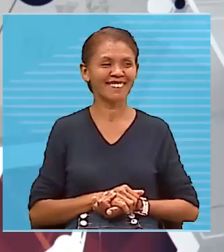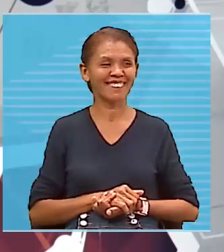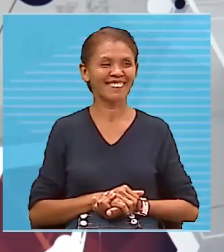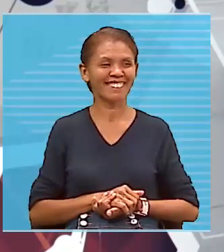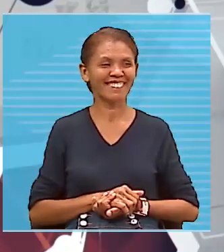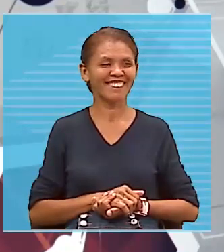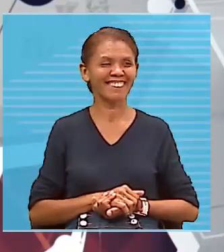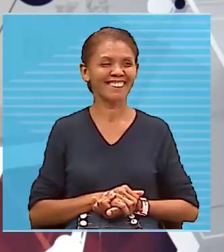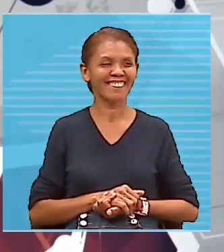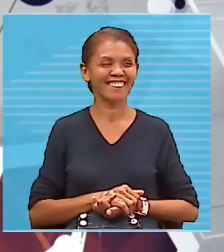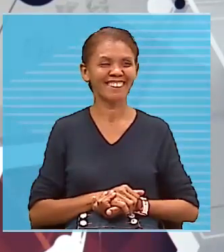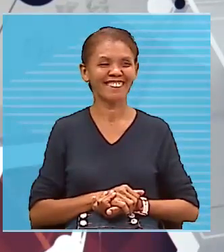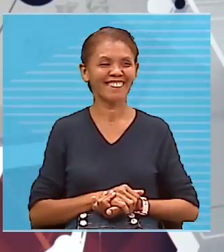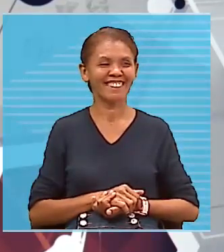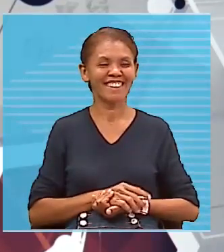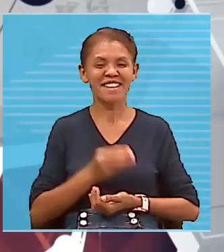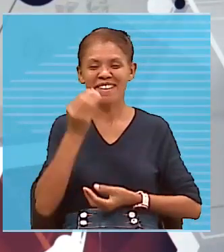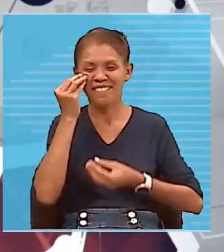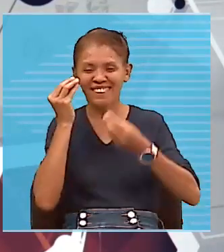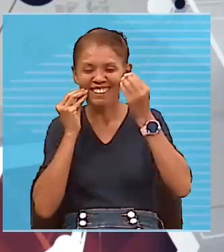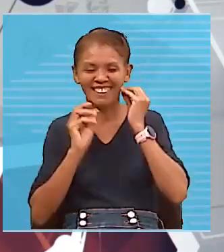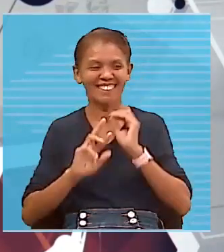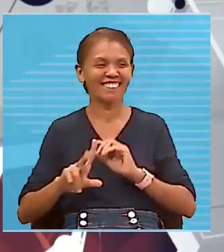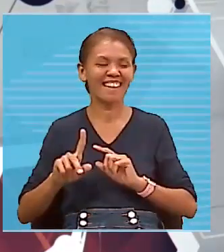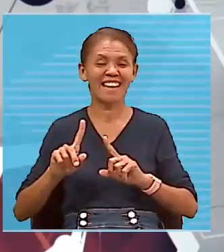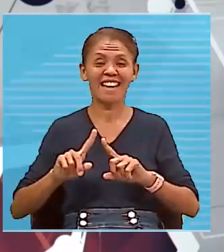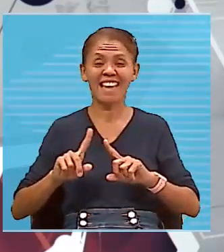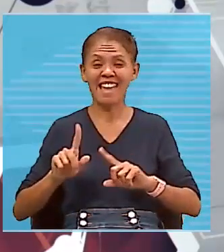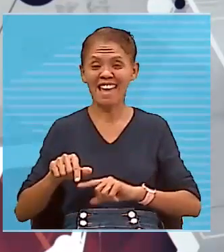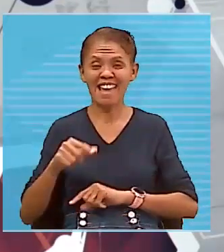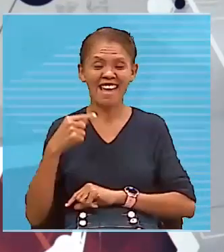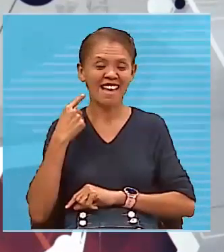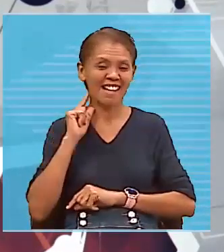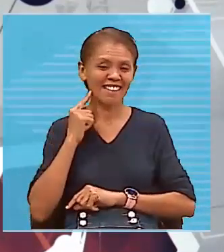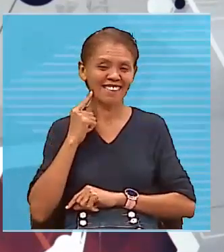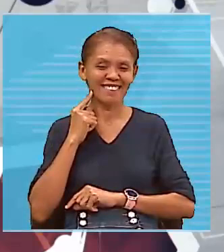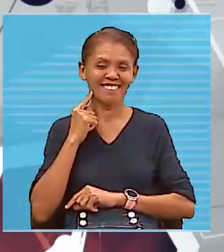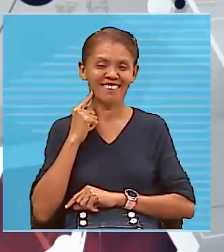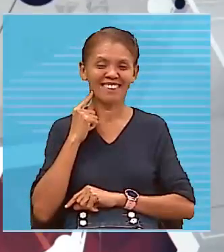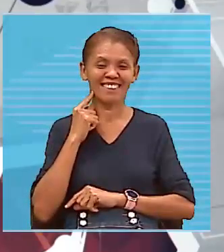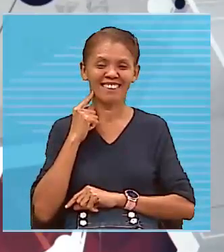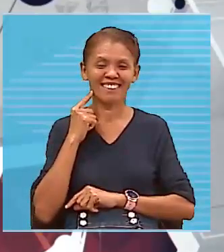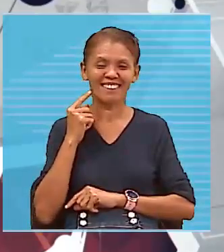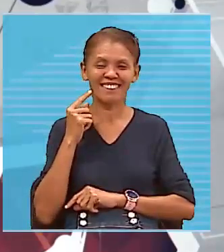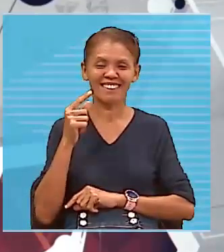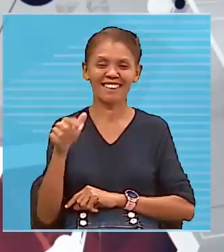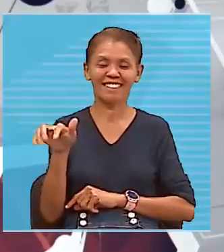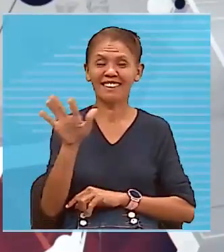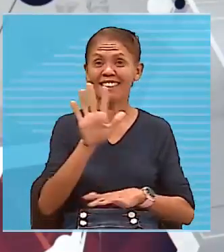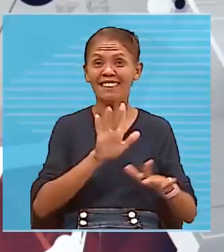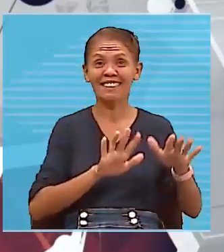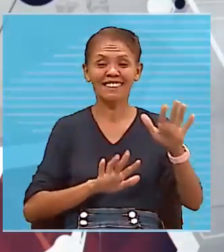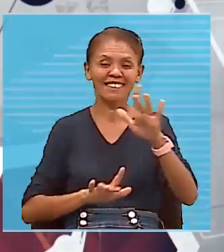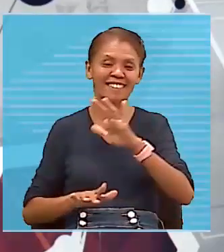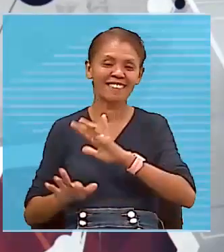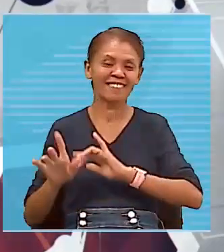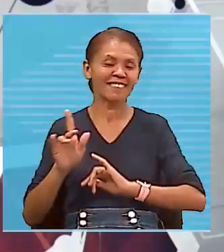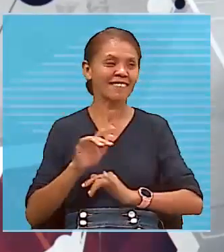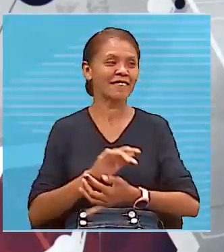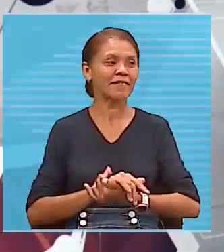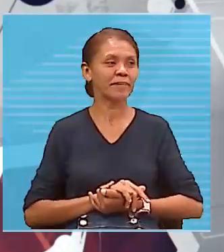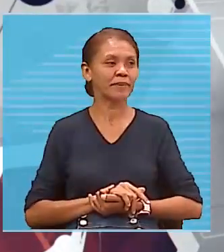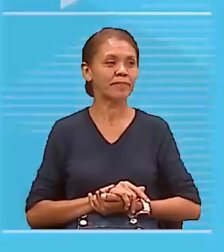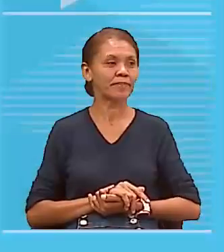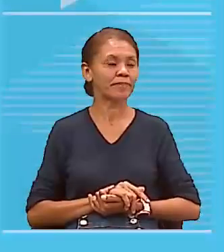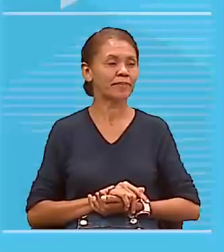é poluição. Ai, que chique, né? Que chique essa nossa sociedade, pelo amor de Deus. Então, como